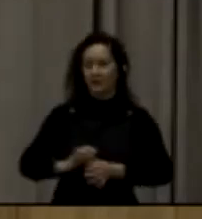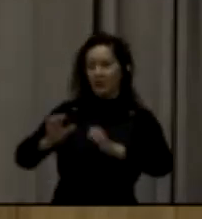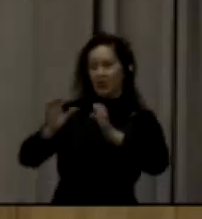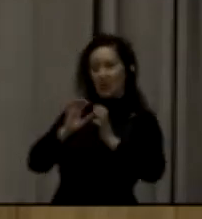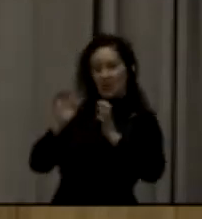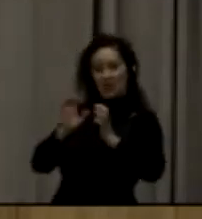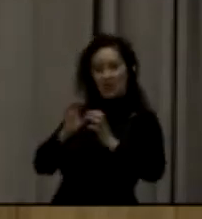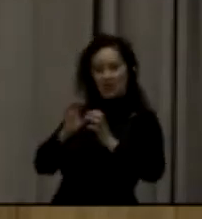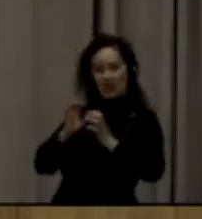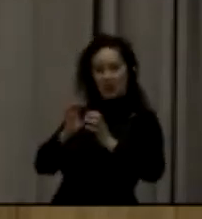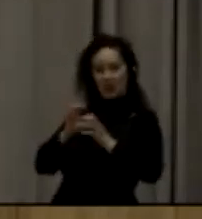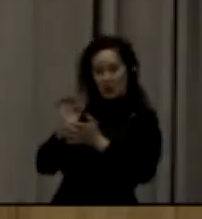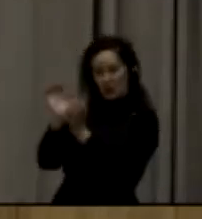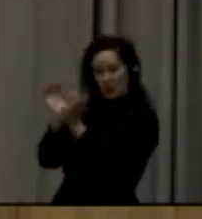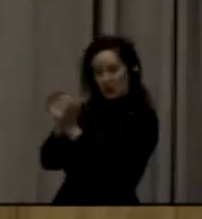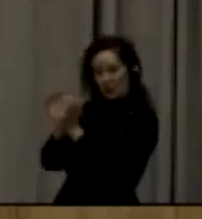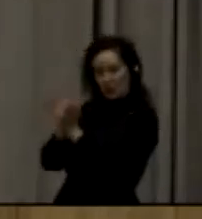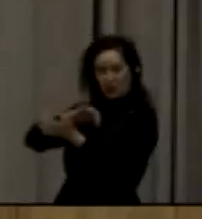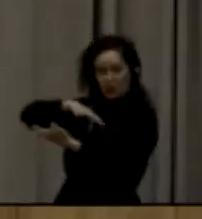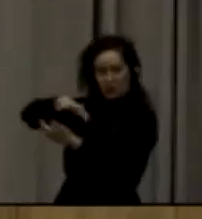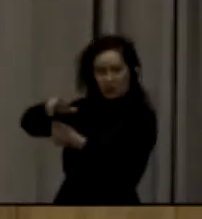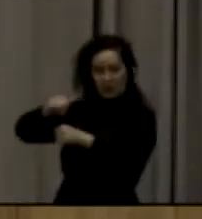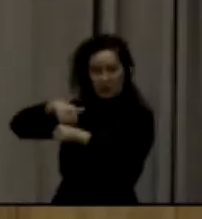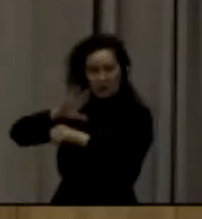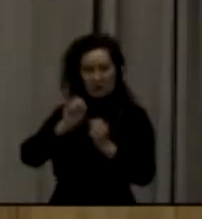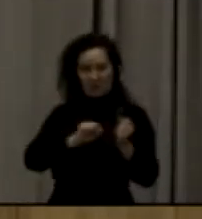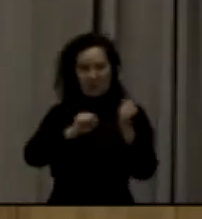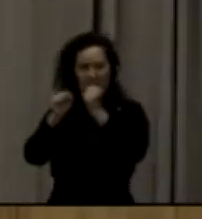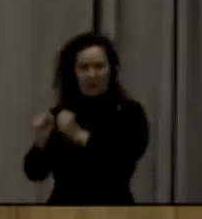classes dominantes colocam mundialmente,